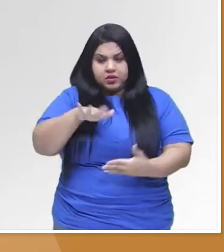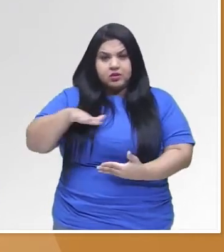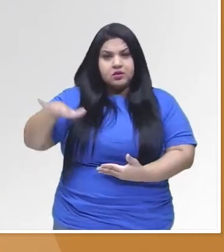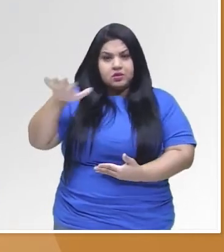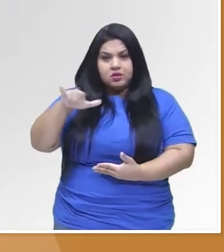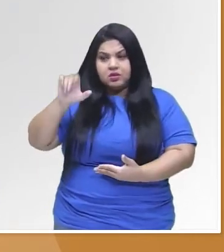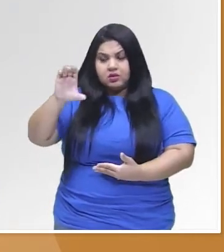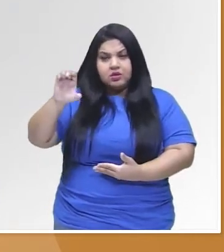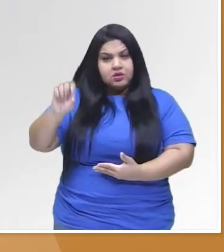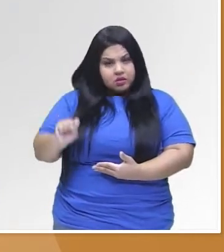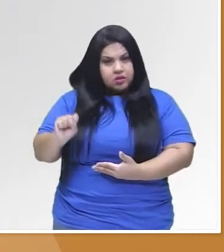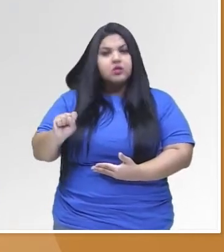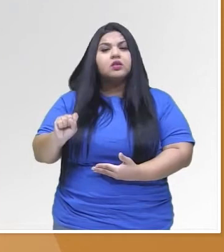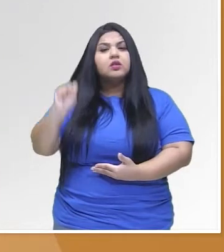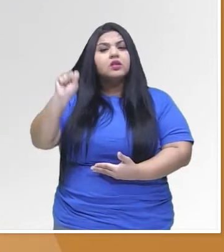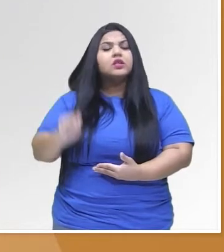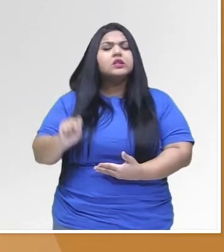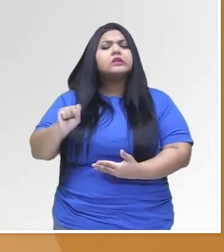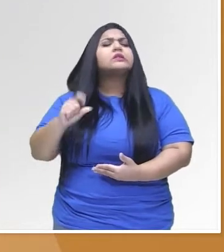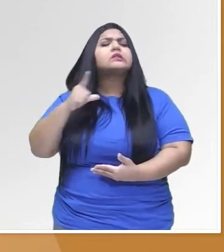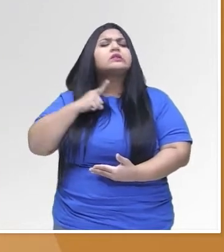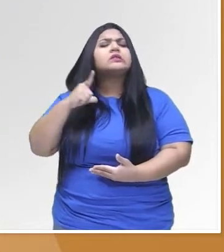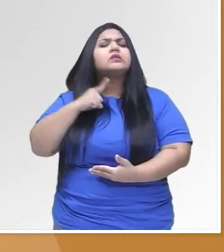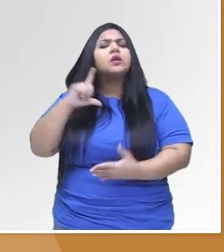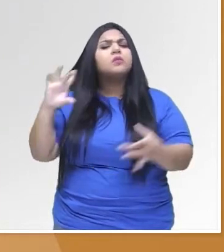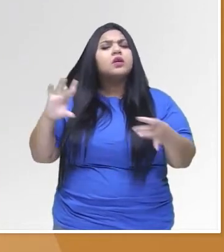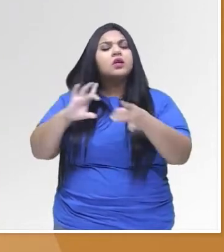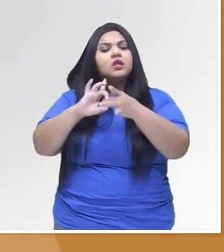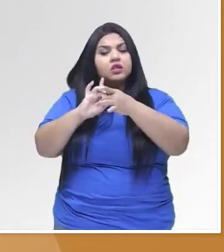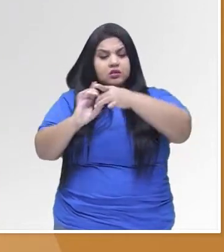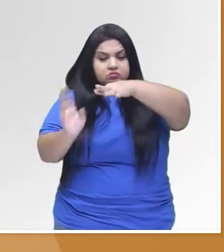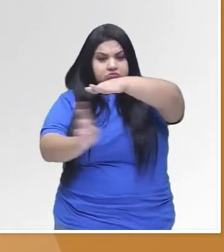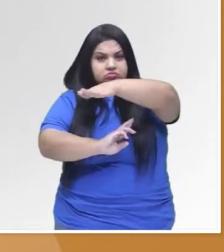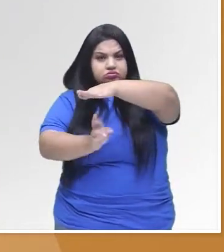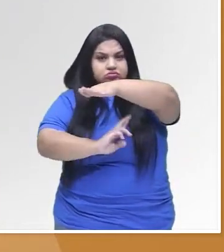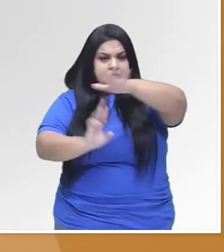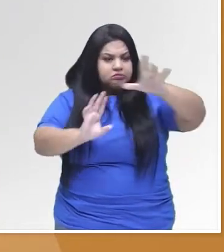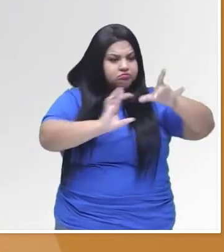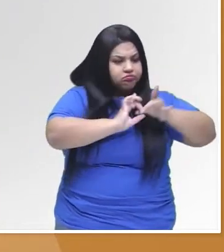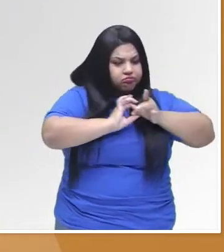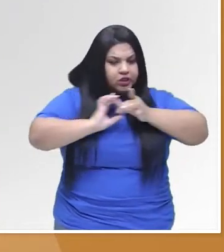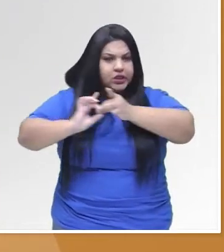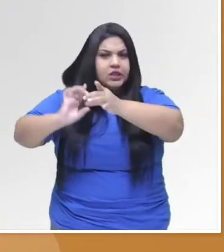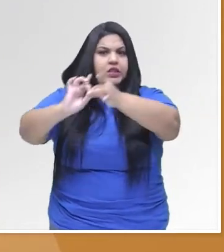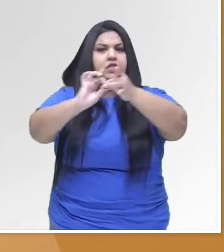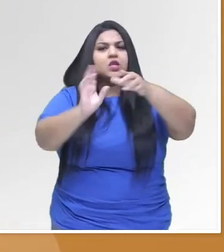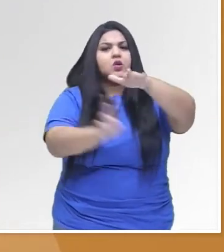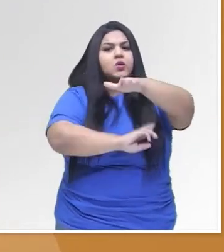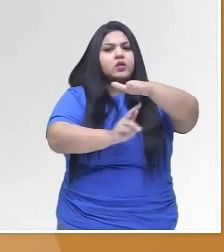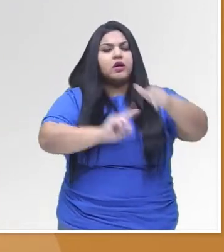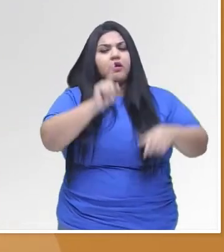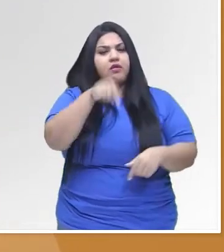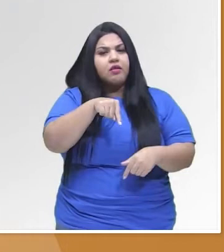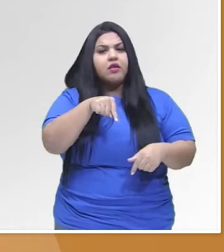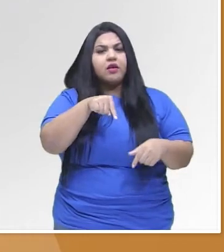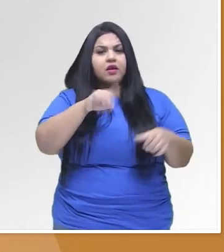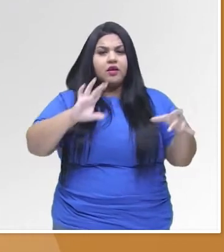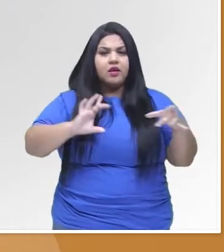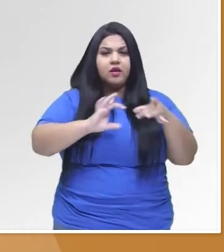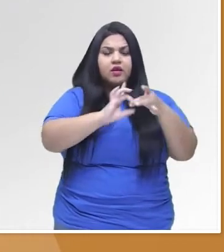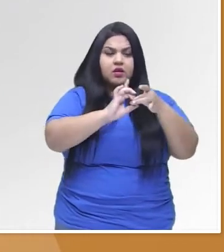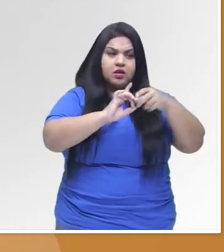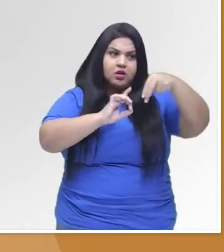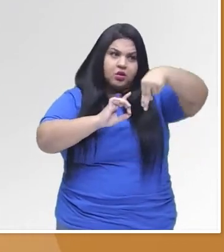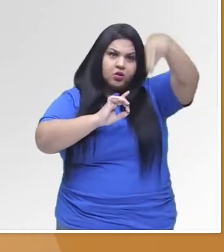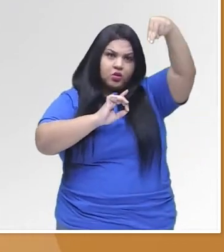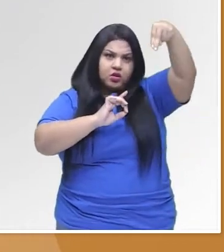uma região que apresenta bastante ligação de rodovias, tá? E são essas rodovias que interligam o